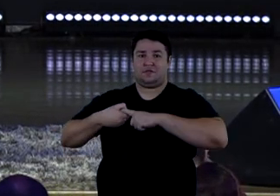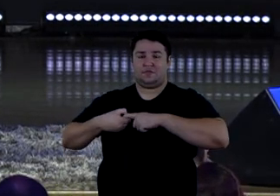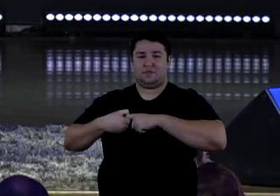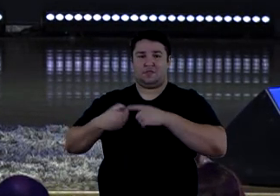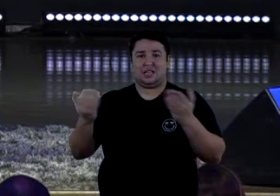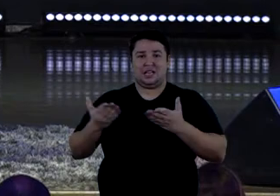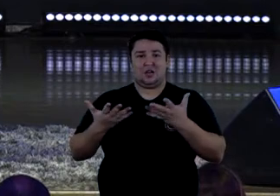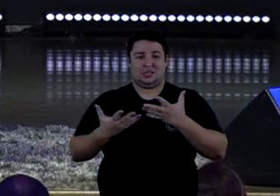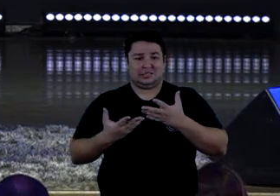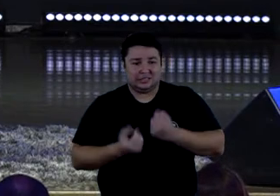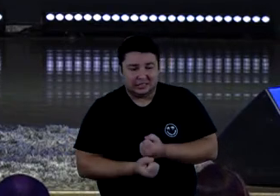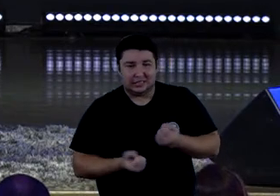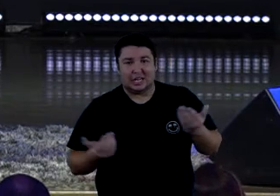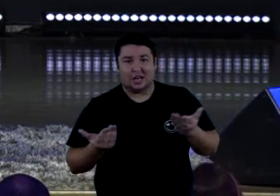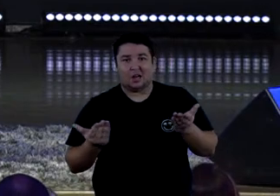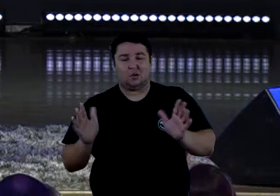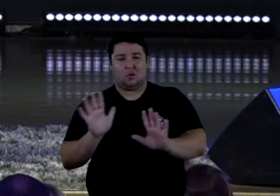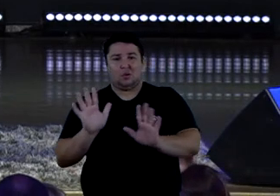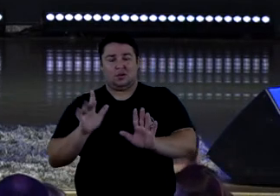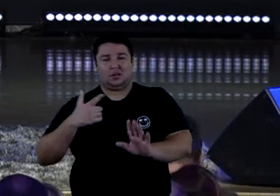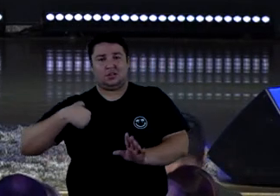pode se conformar agora.